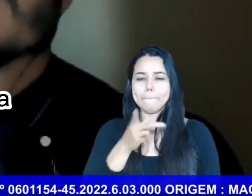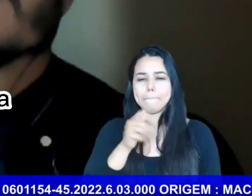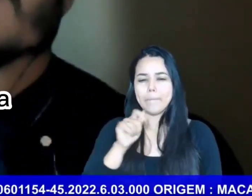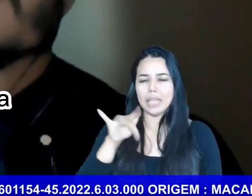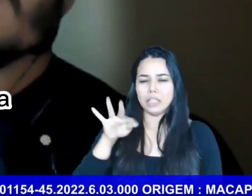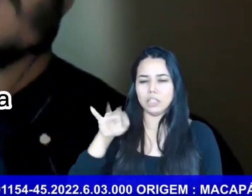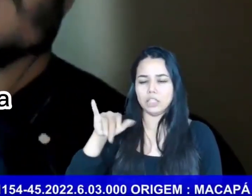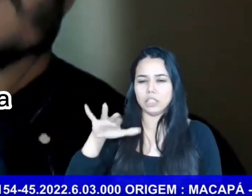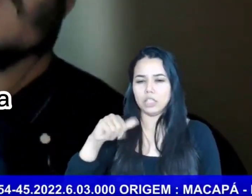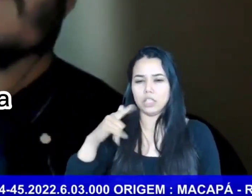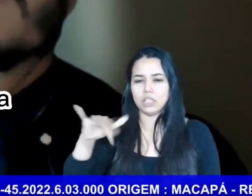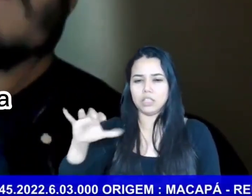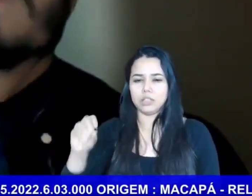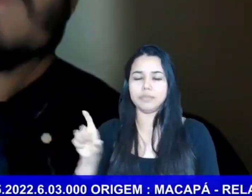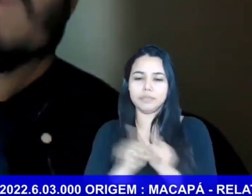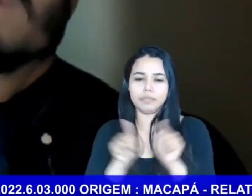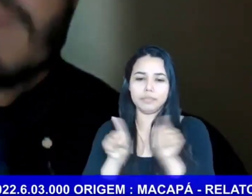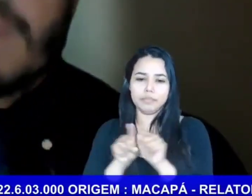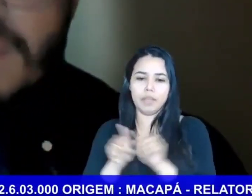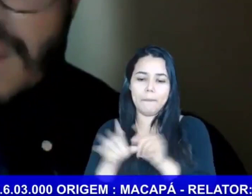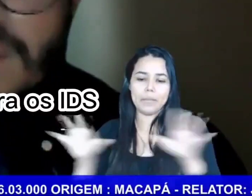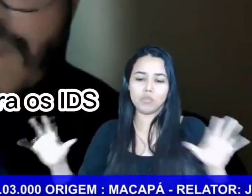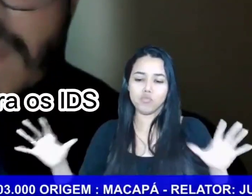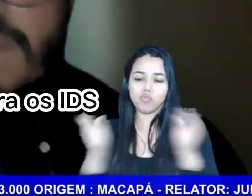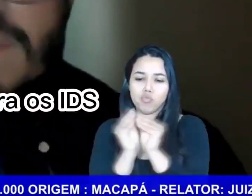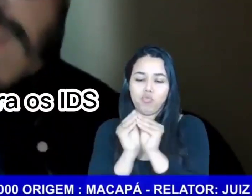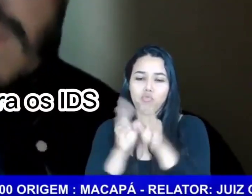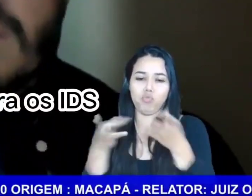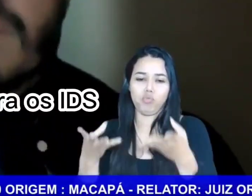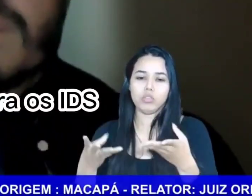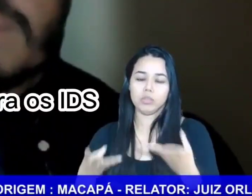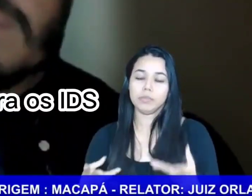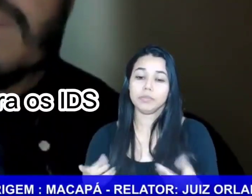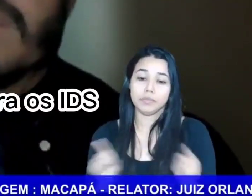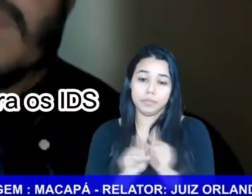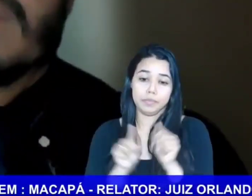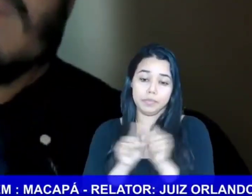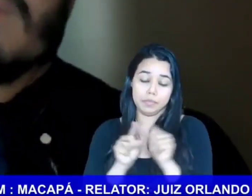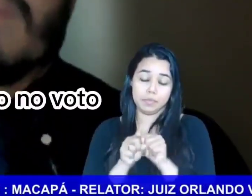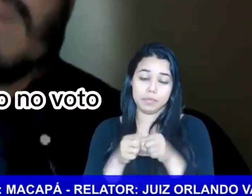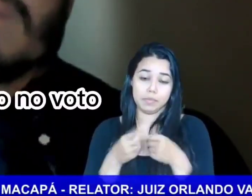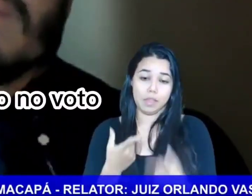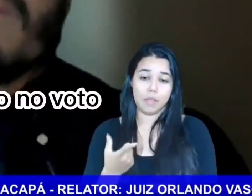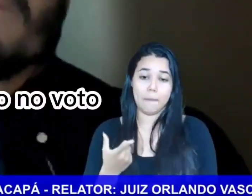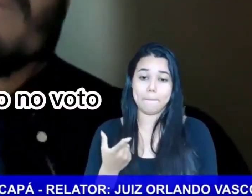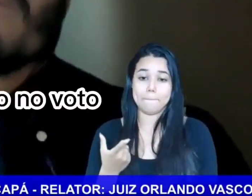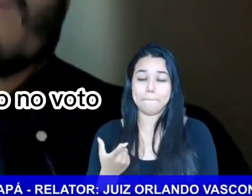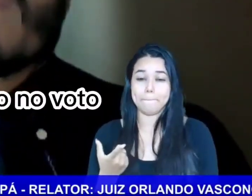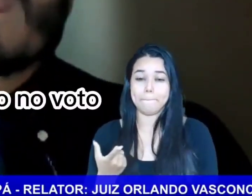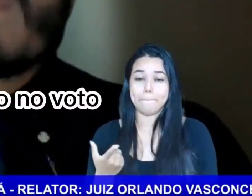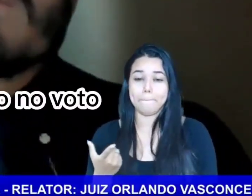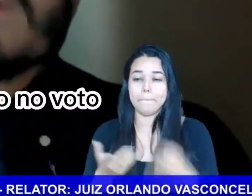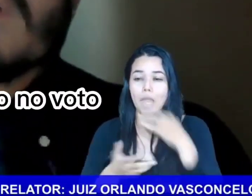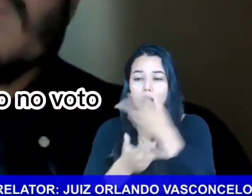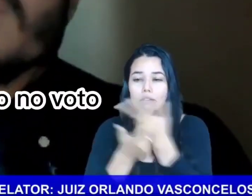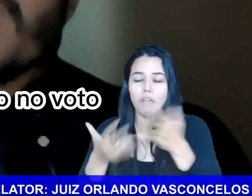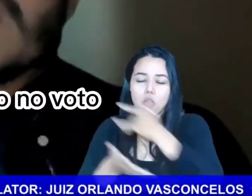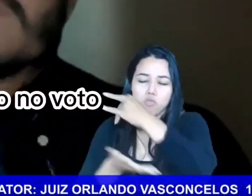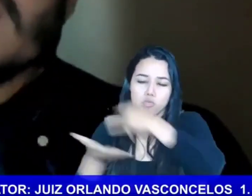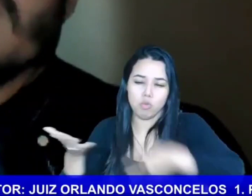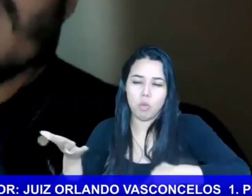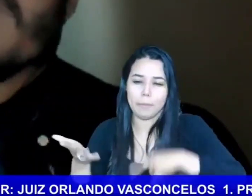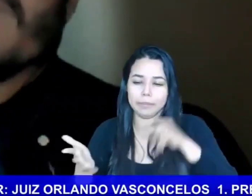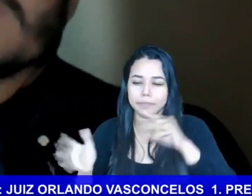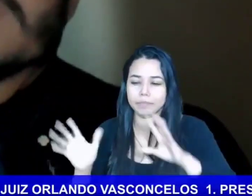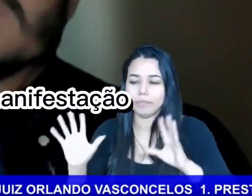D5018-905 e em 21 de novembro a prestação de conta retificadora, os IDs diversos que estão contidos no